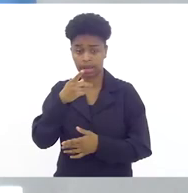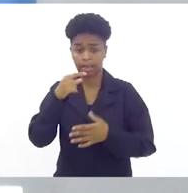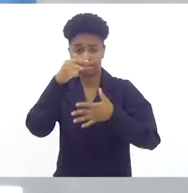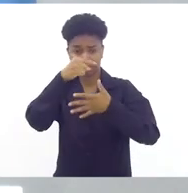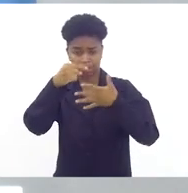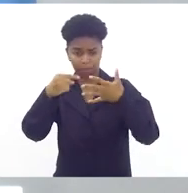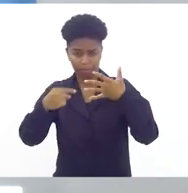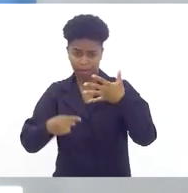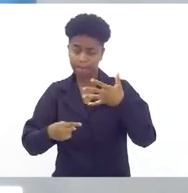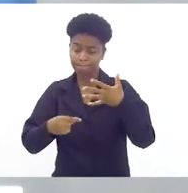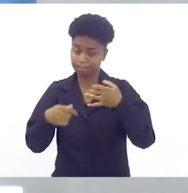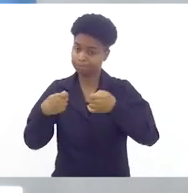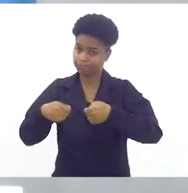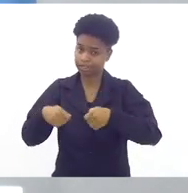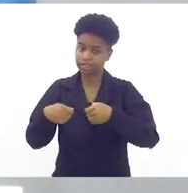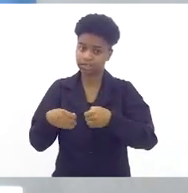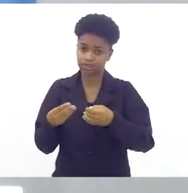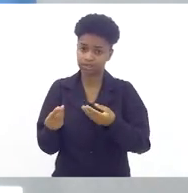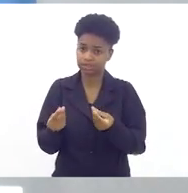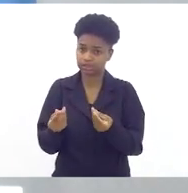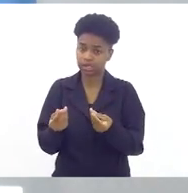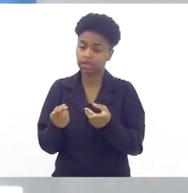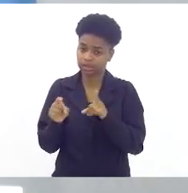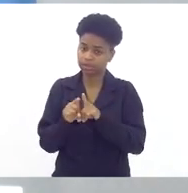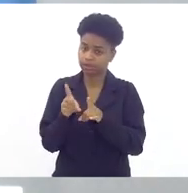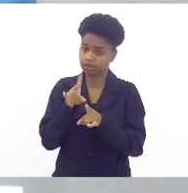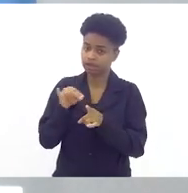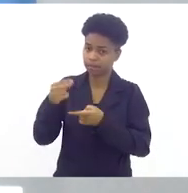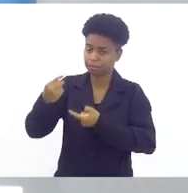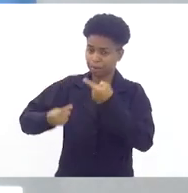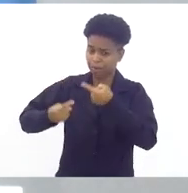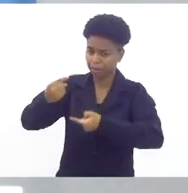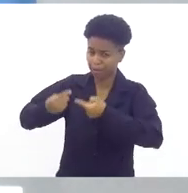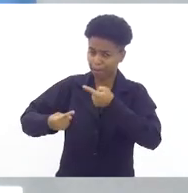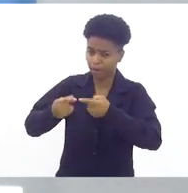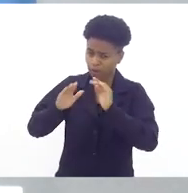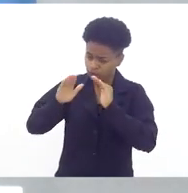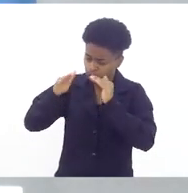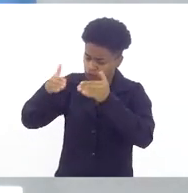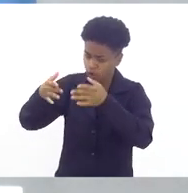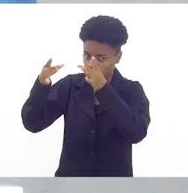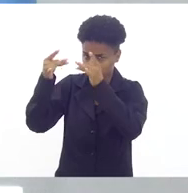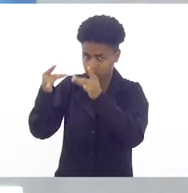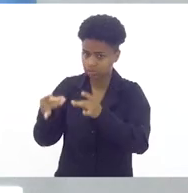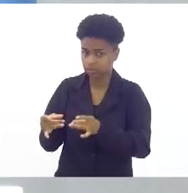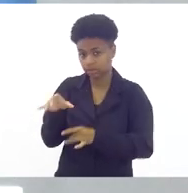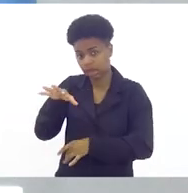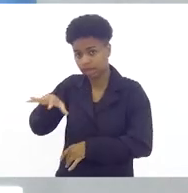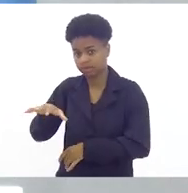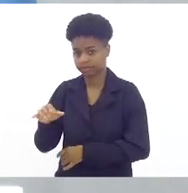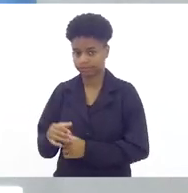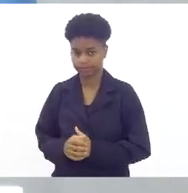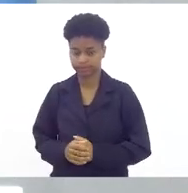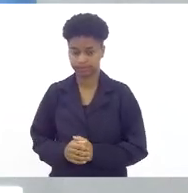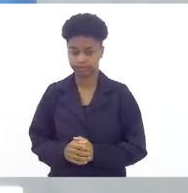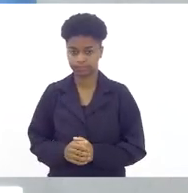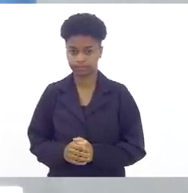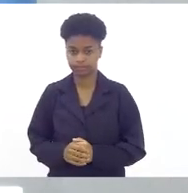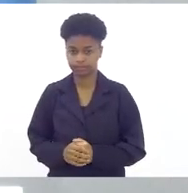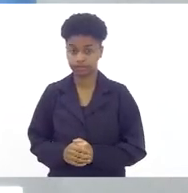merecem e vão ser tratadas com uma maior especificidade nessa audiência então